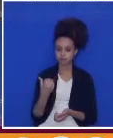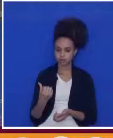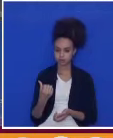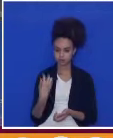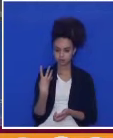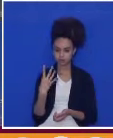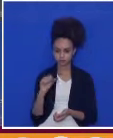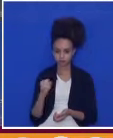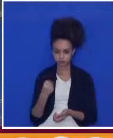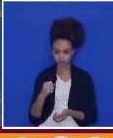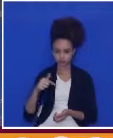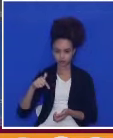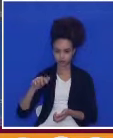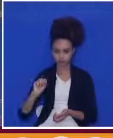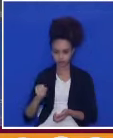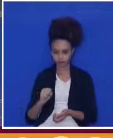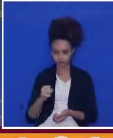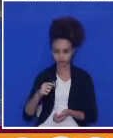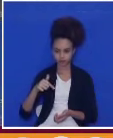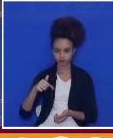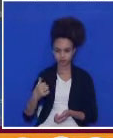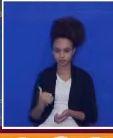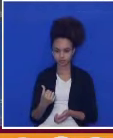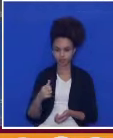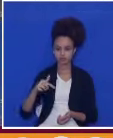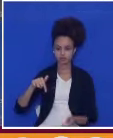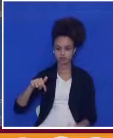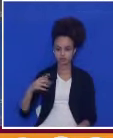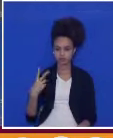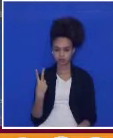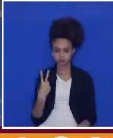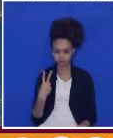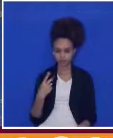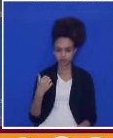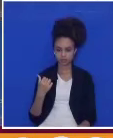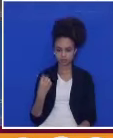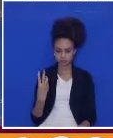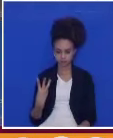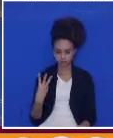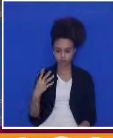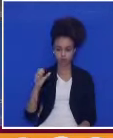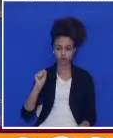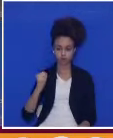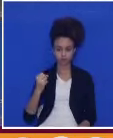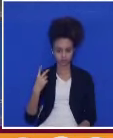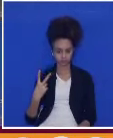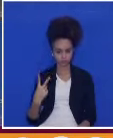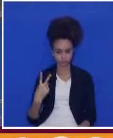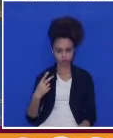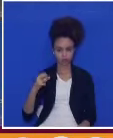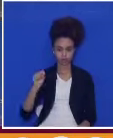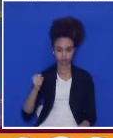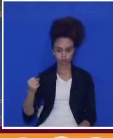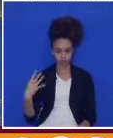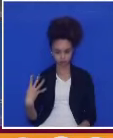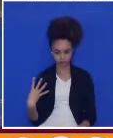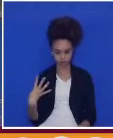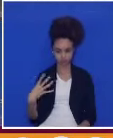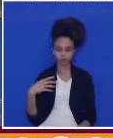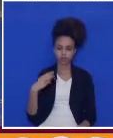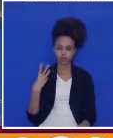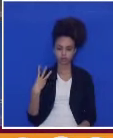66, 48, 78, 76, 72, 63, 82,